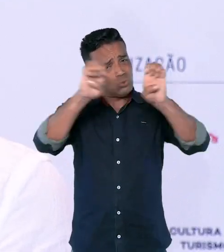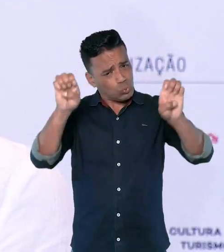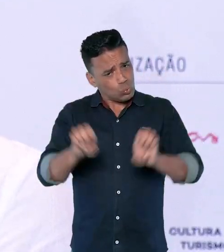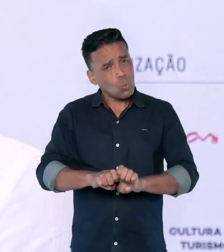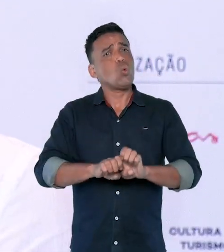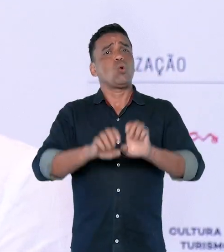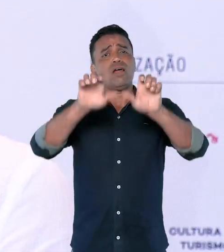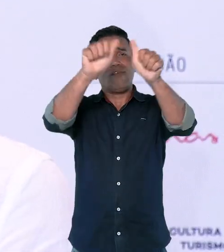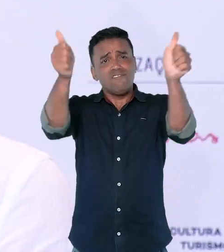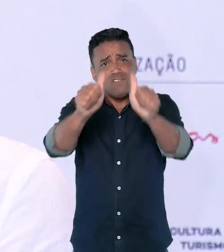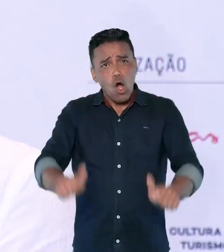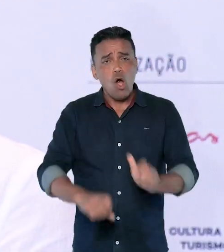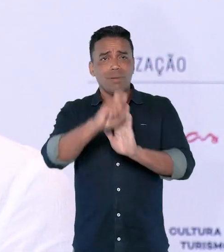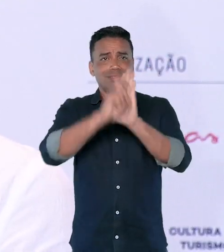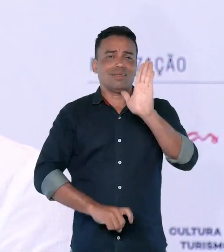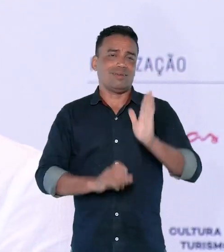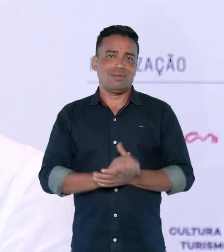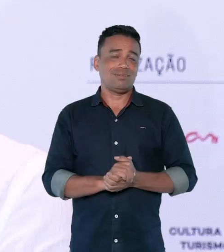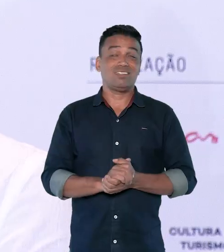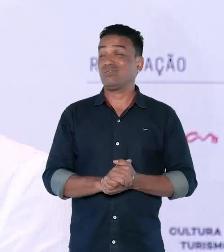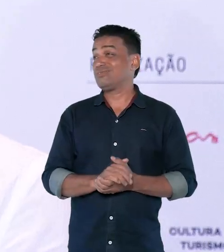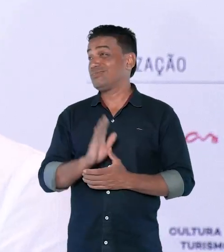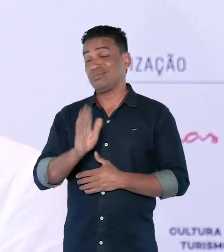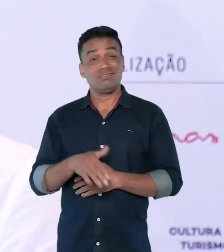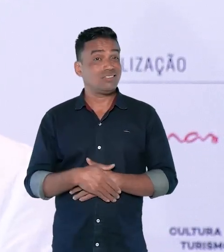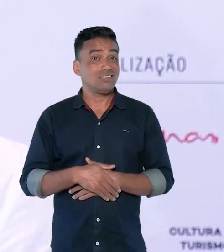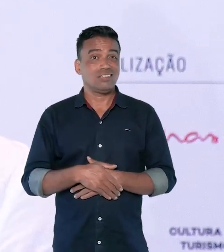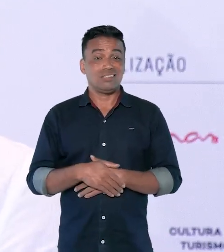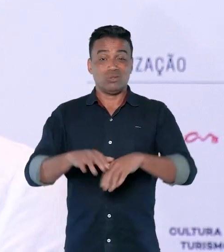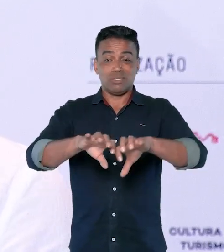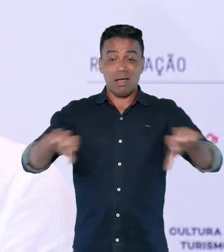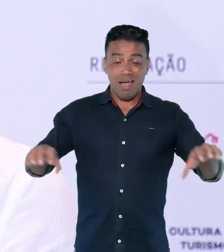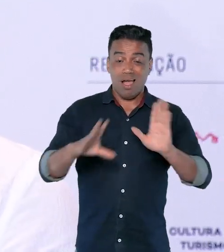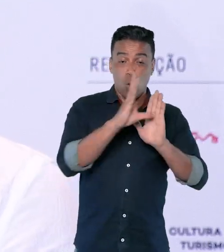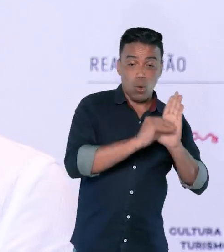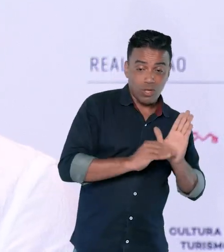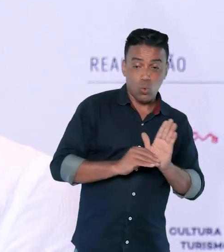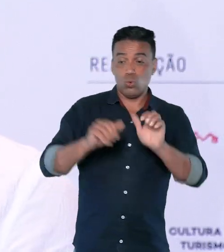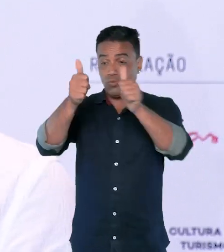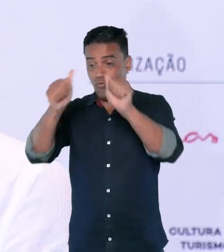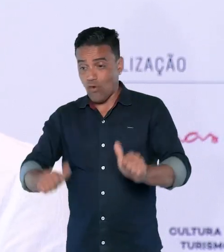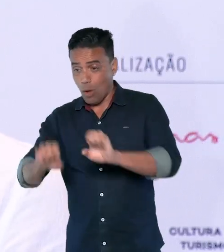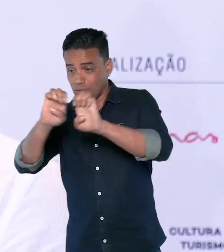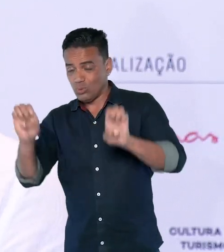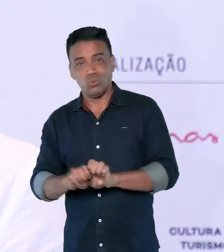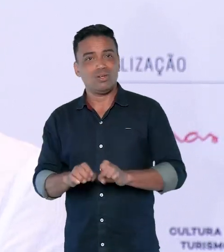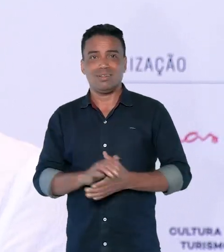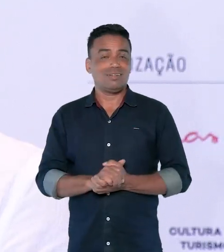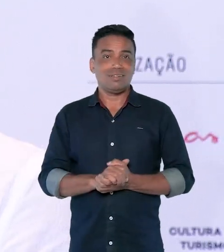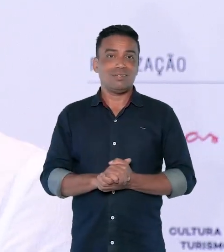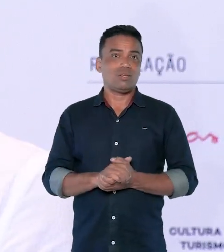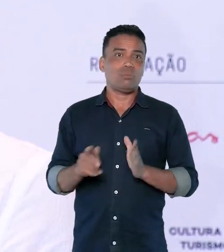forma. E outra coisa, né? Já está bastante ultrapassada essa coisa de dividir forma de conteúdo. Né? É o que eu digo que são os viúvos